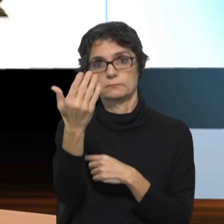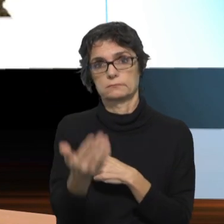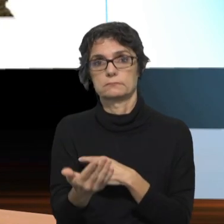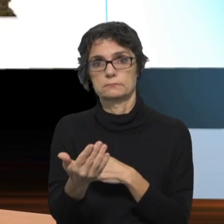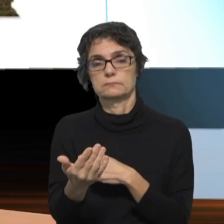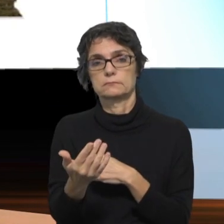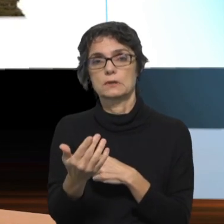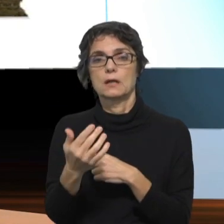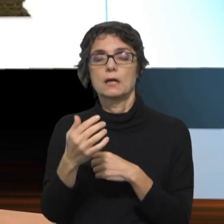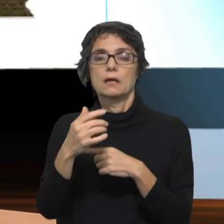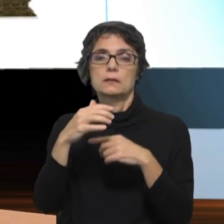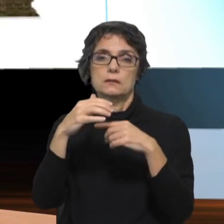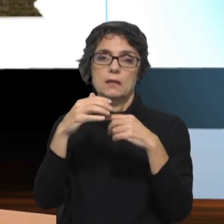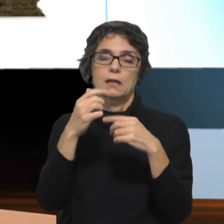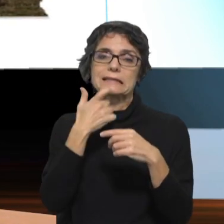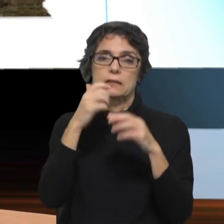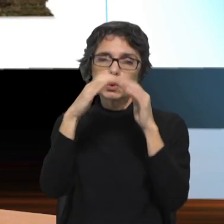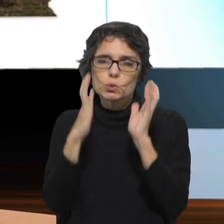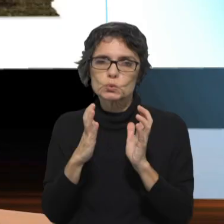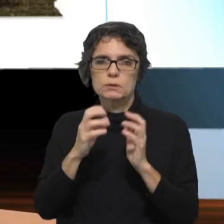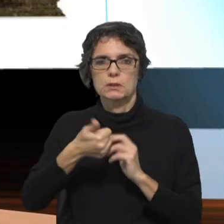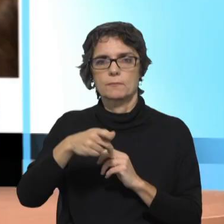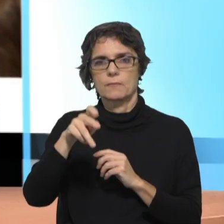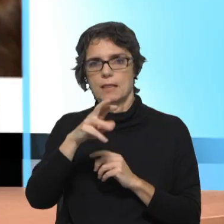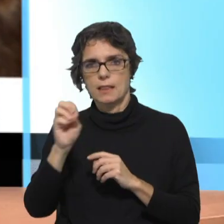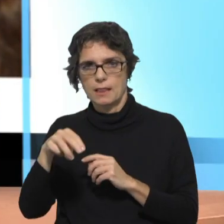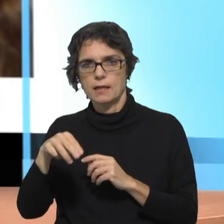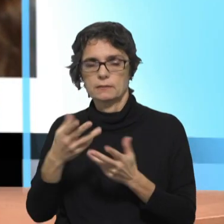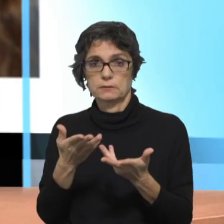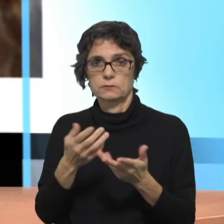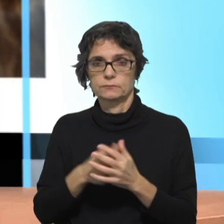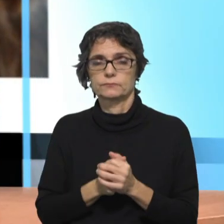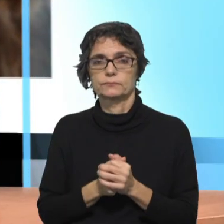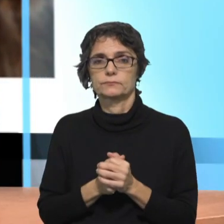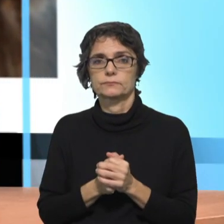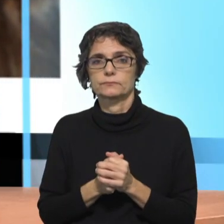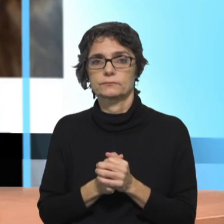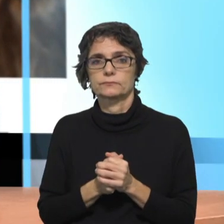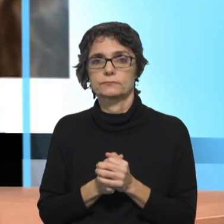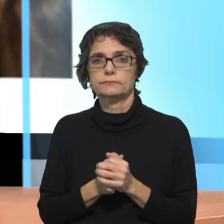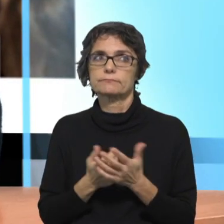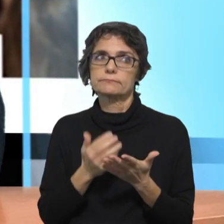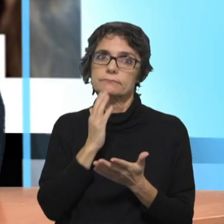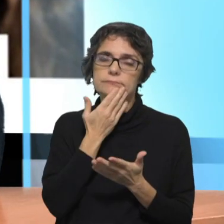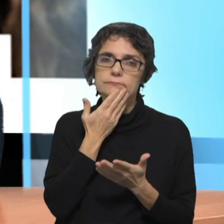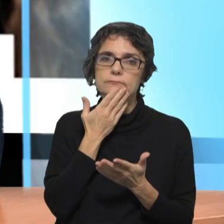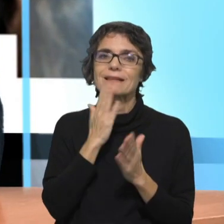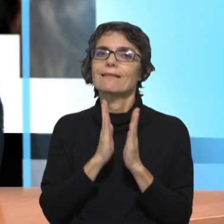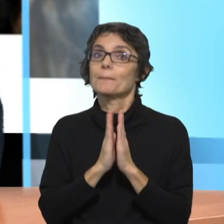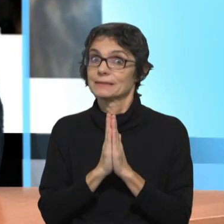Belém. É em torno dessa narrativa que são propostos? Depende da missa a que